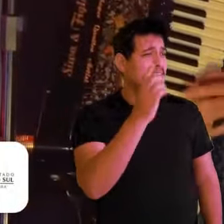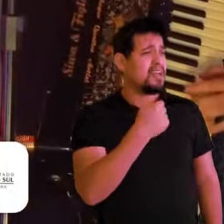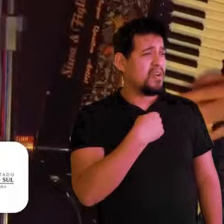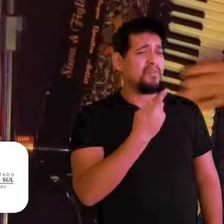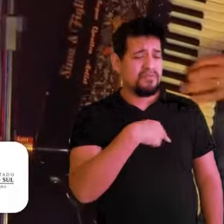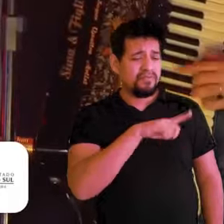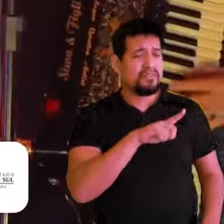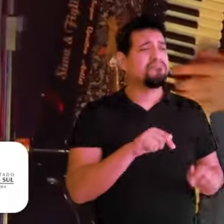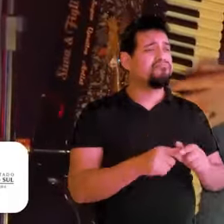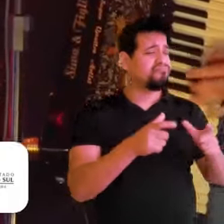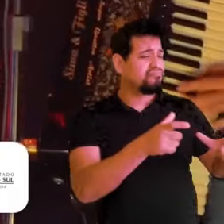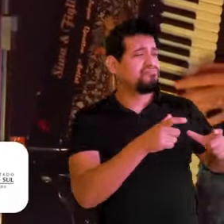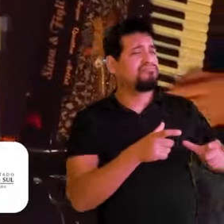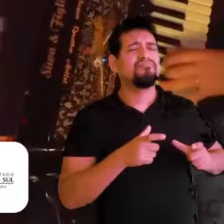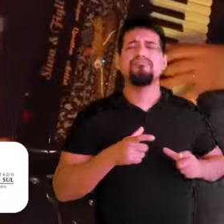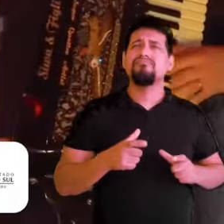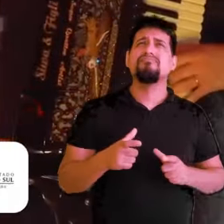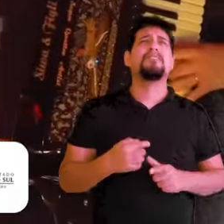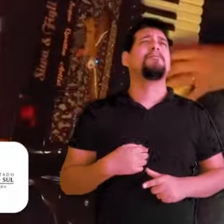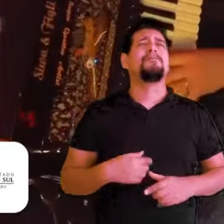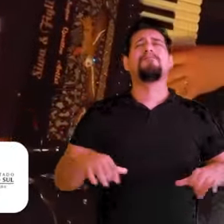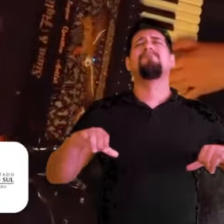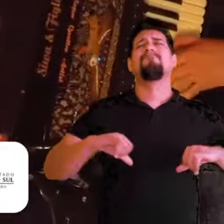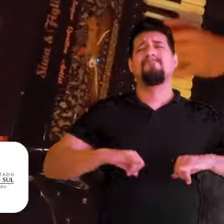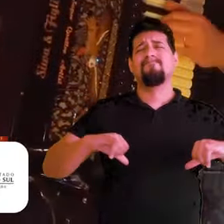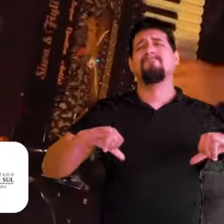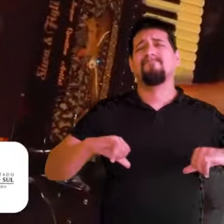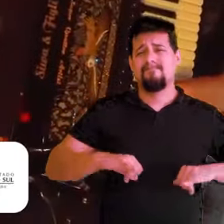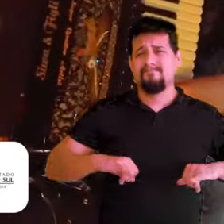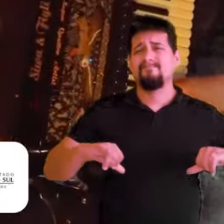Sei que vou passar um mau pedaço, vou